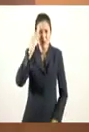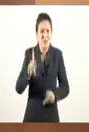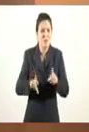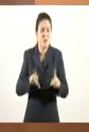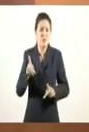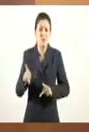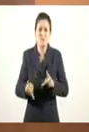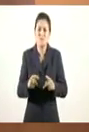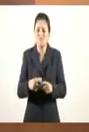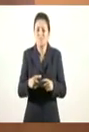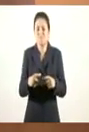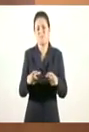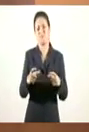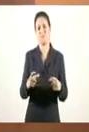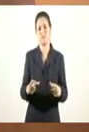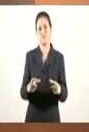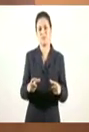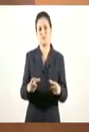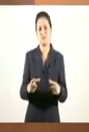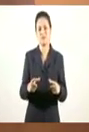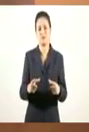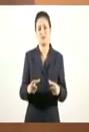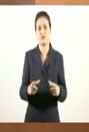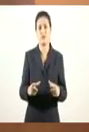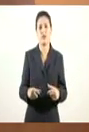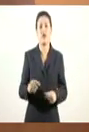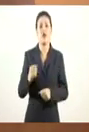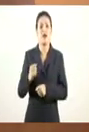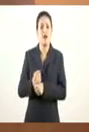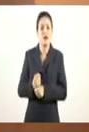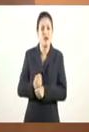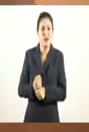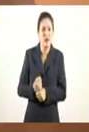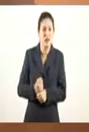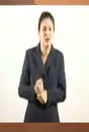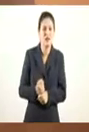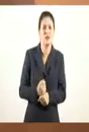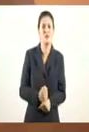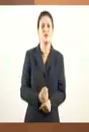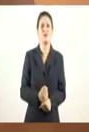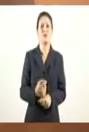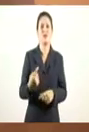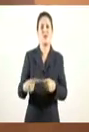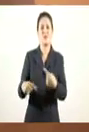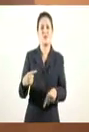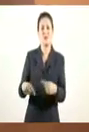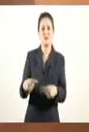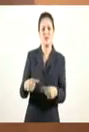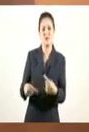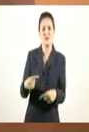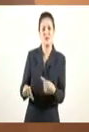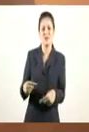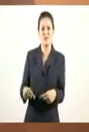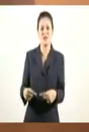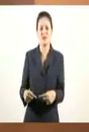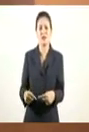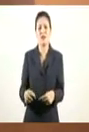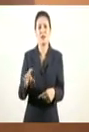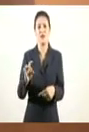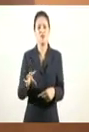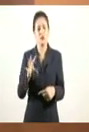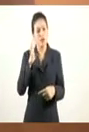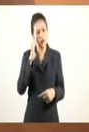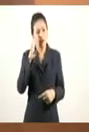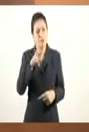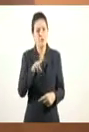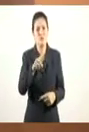é o fruto de anos e anos, de décadas de políticas públicas concentradoras, de políticas